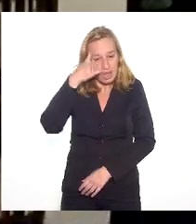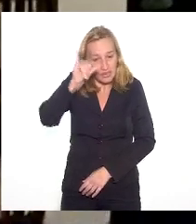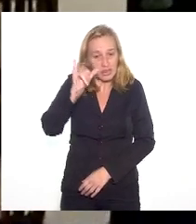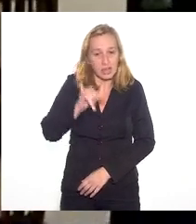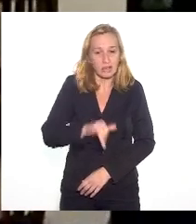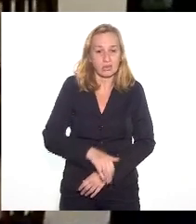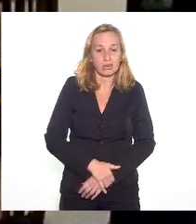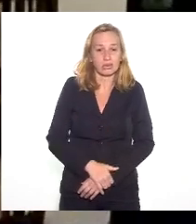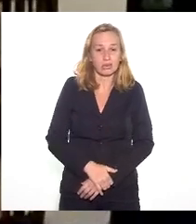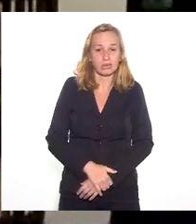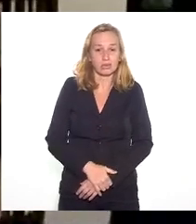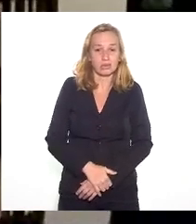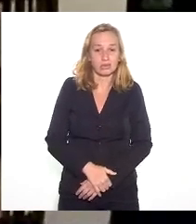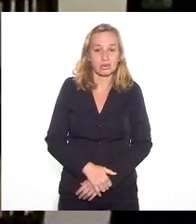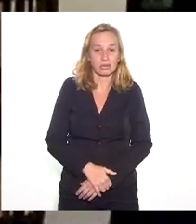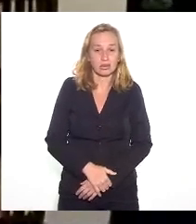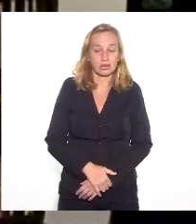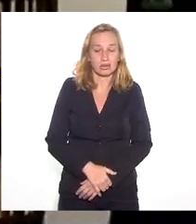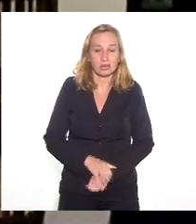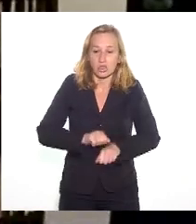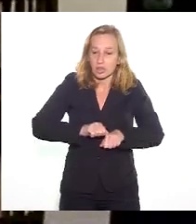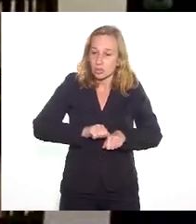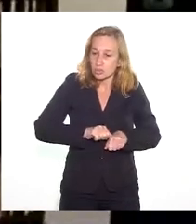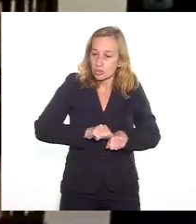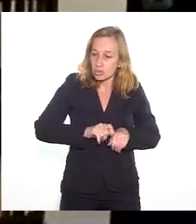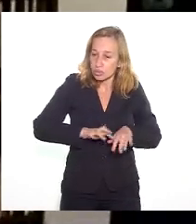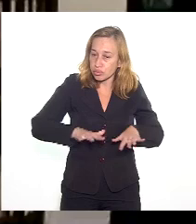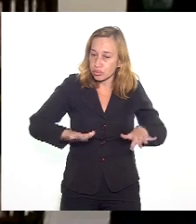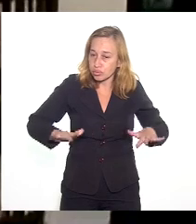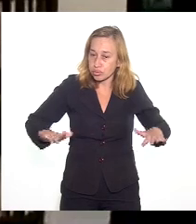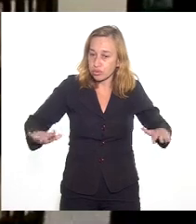evitar o alastramento